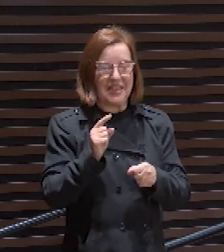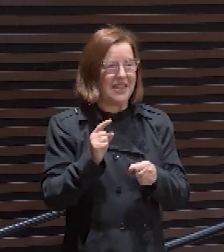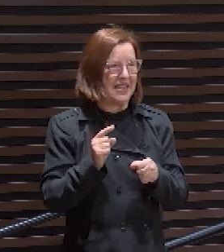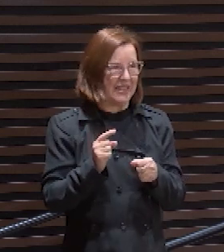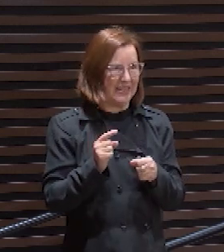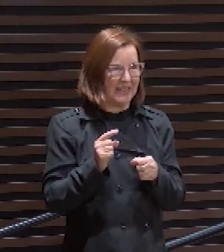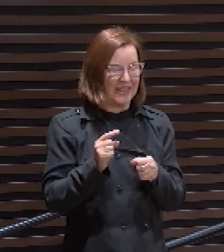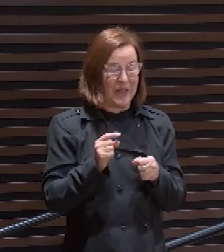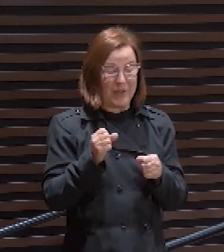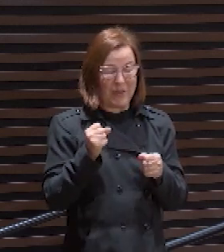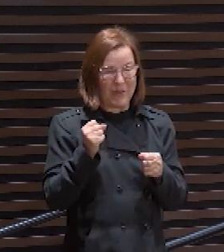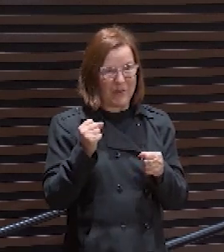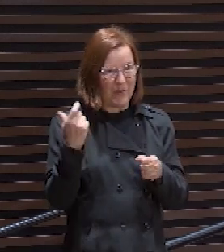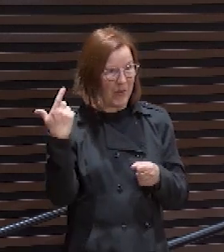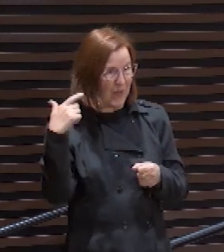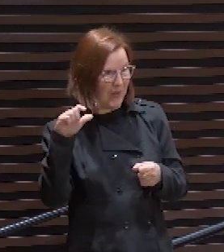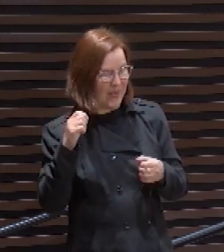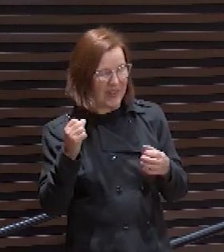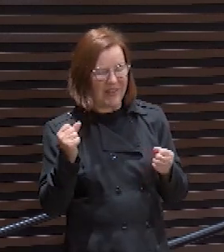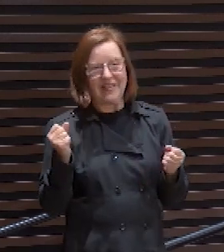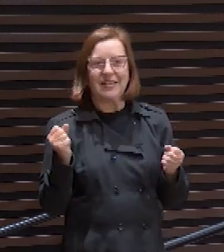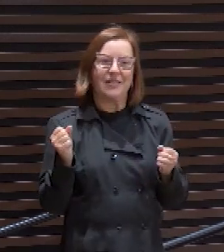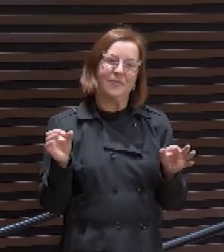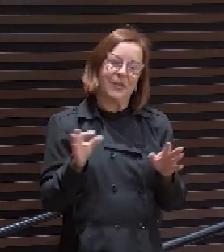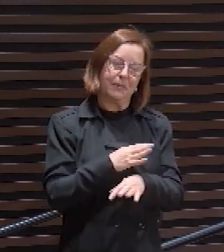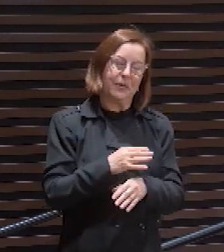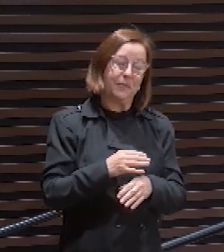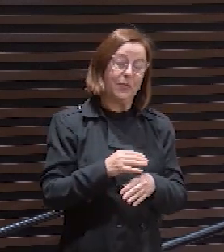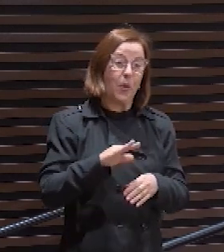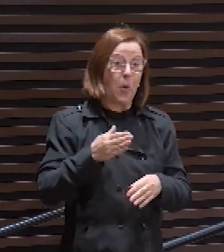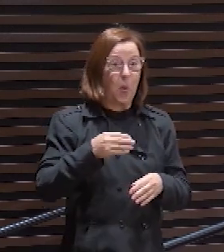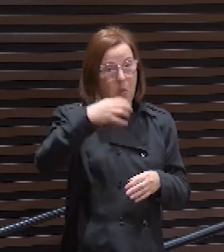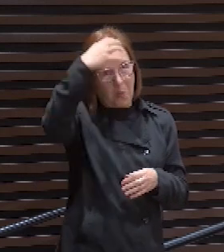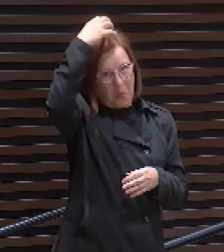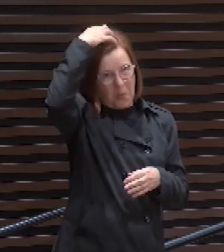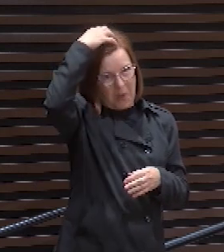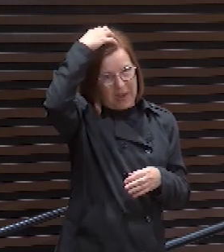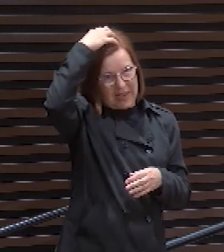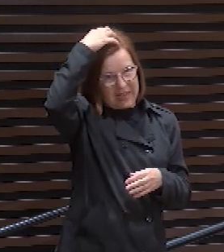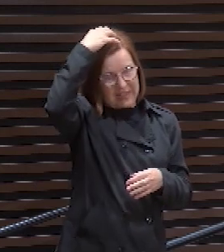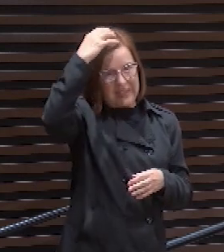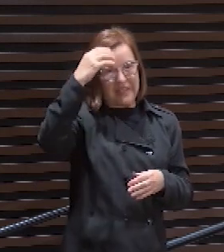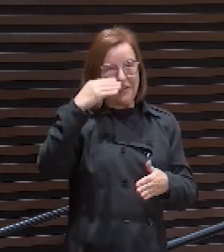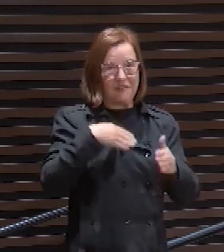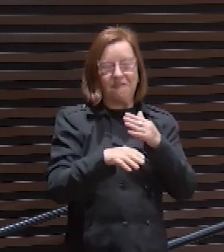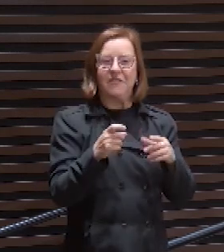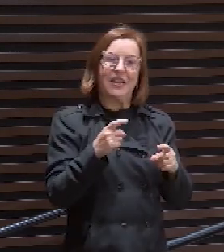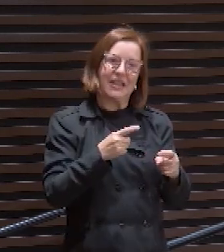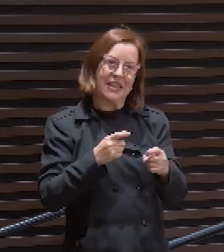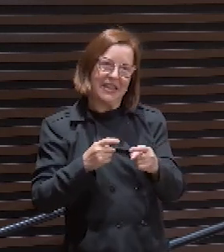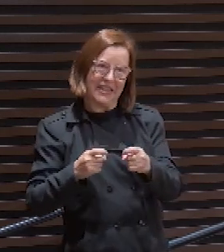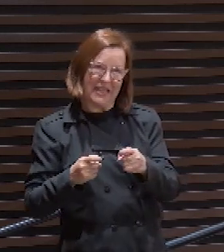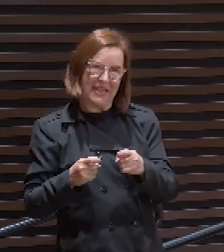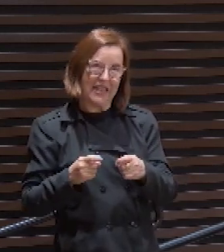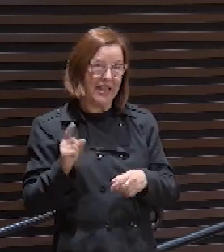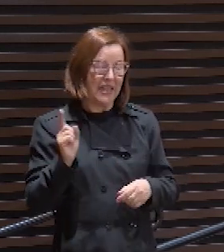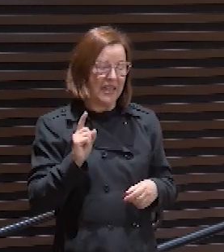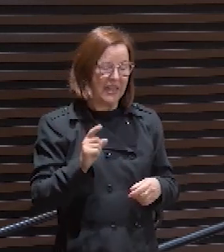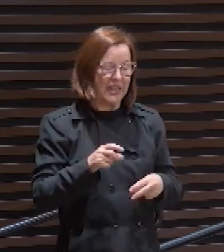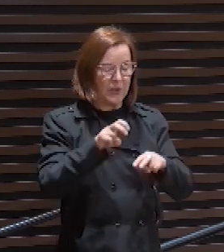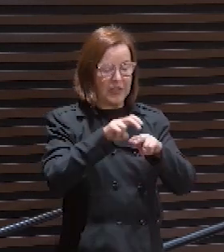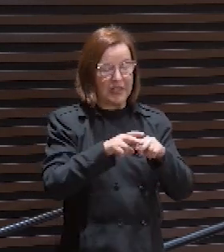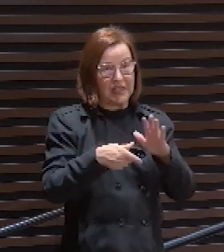outro rei, não se assenta primeiro para calcular se com 10.000 homens poderá enfrentar o que vem contra ele